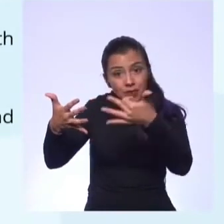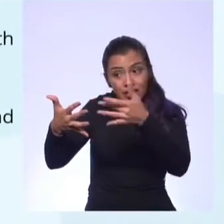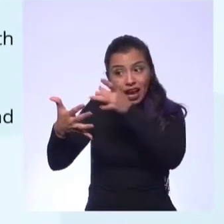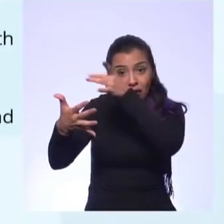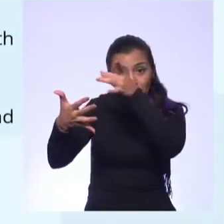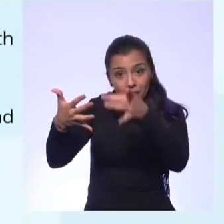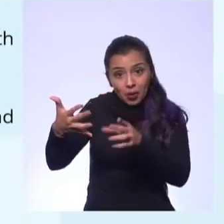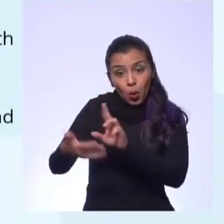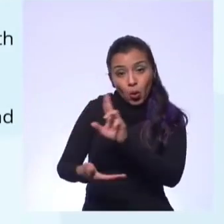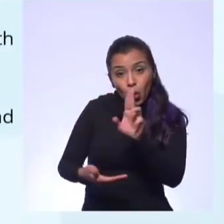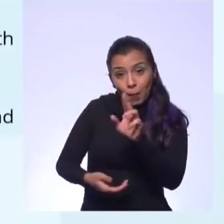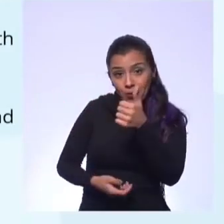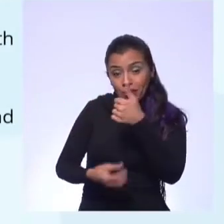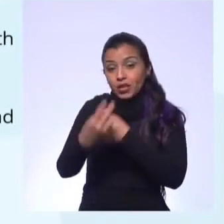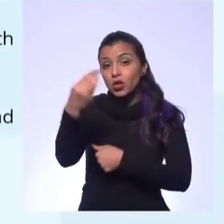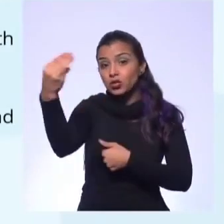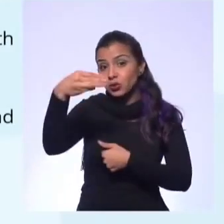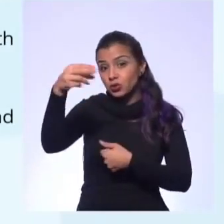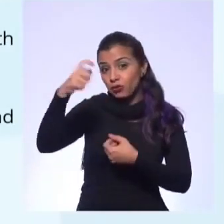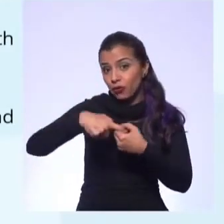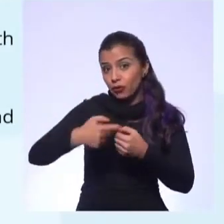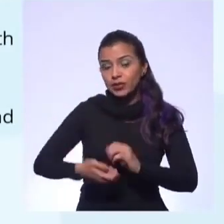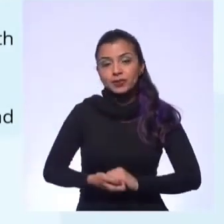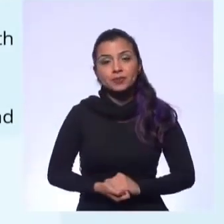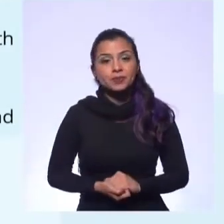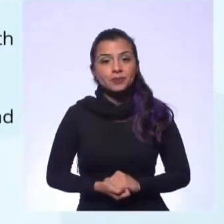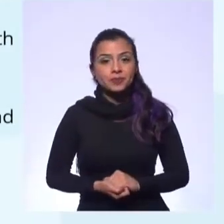certo? Voltamos em 2 minutos.